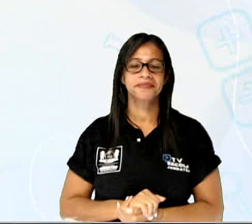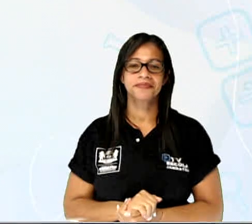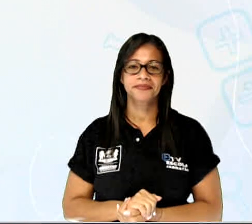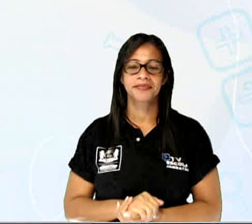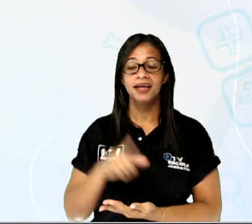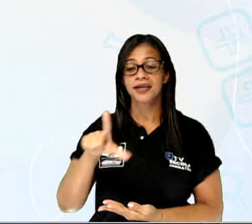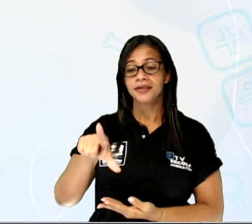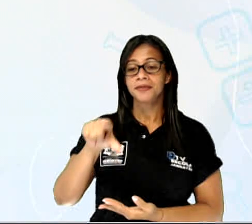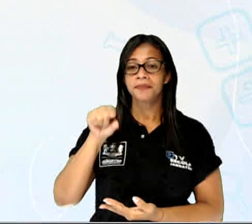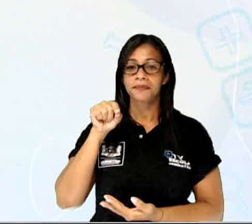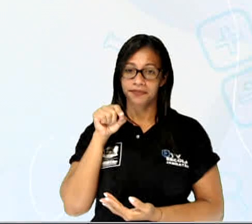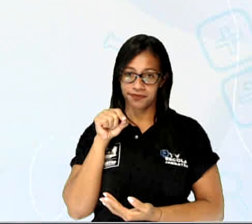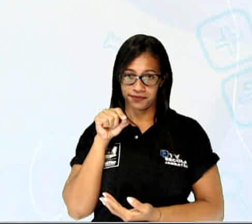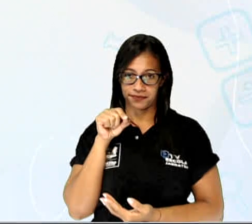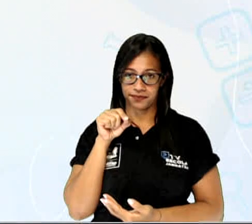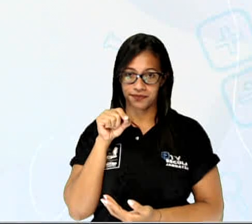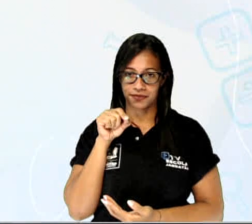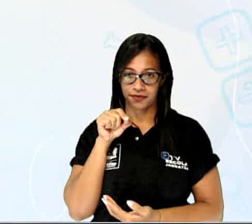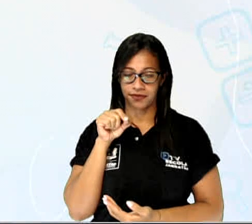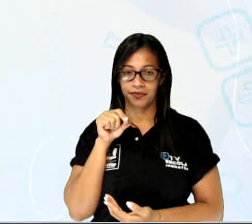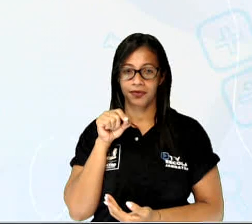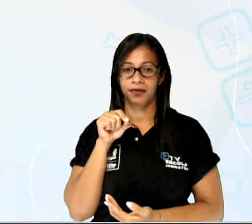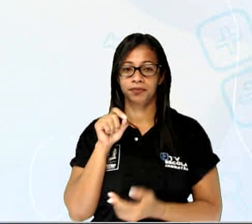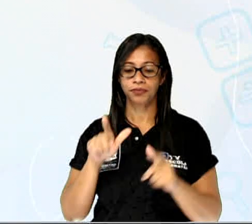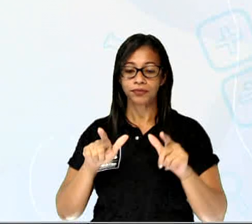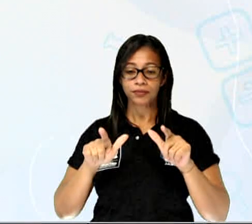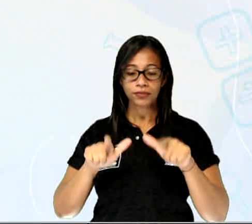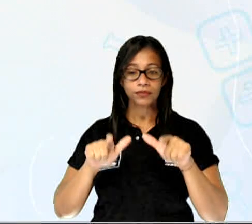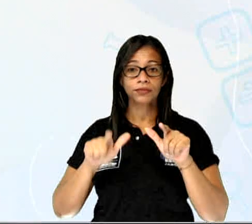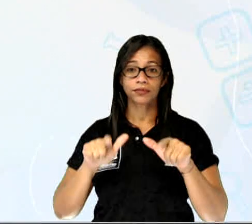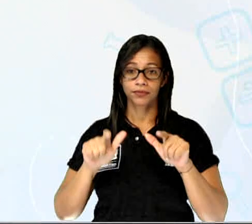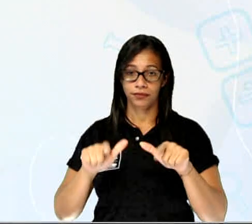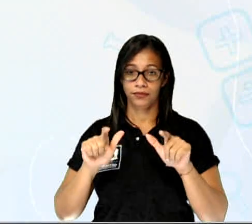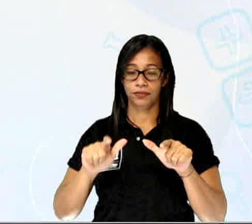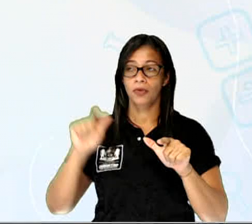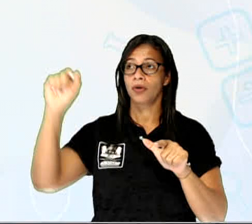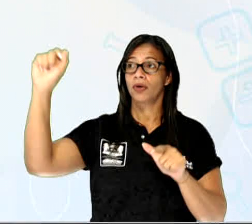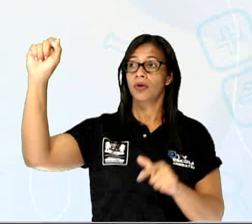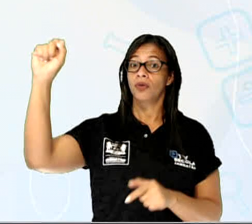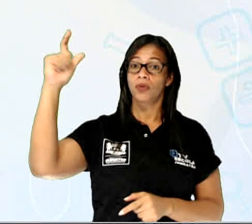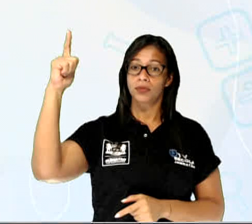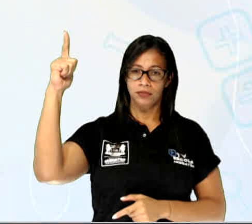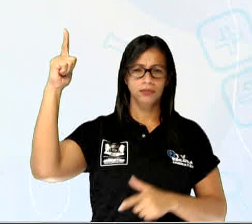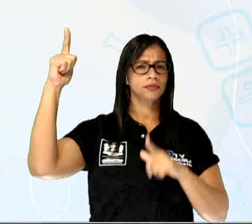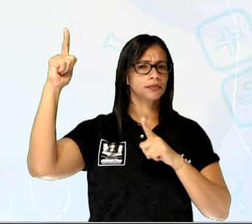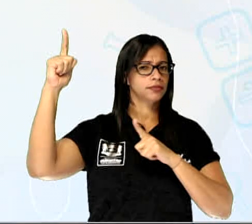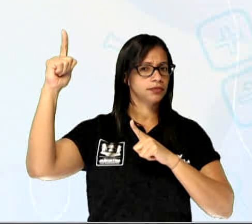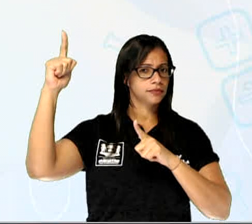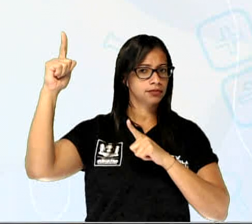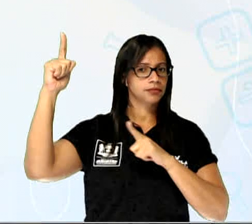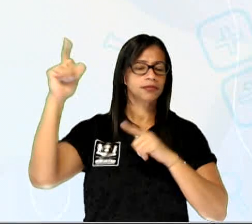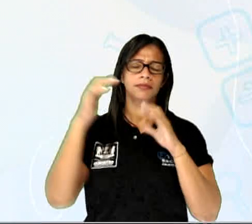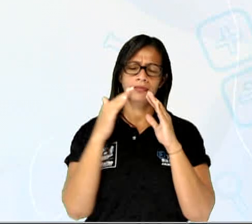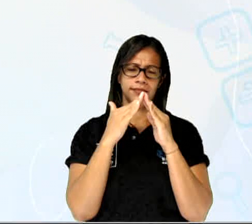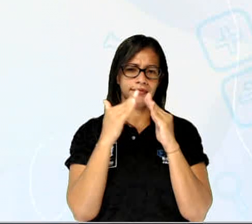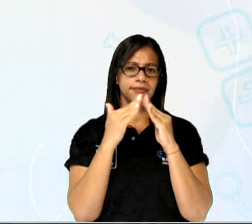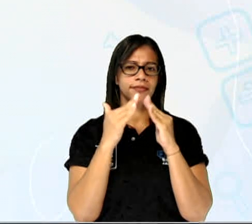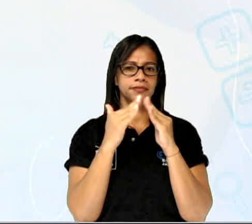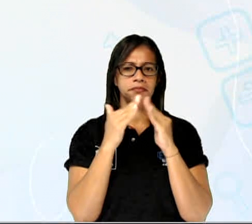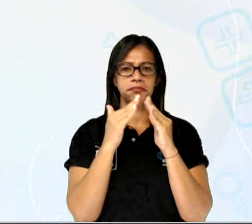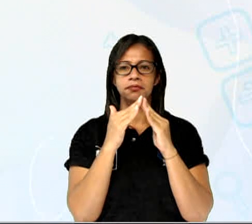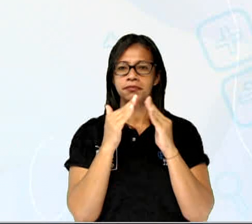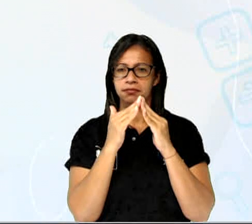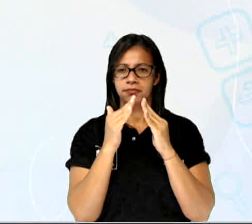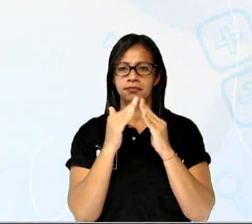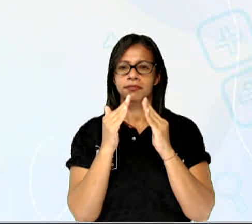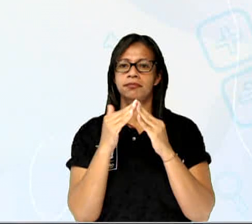Escolha um local ensolarado lá na sua casa, né? Pode ser na